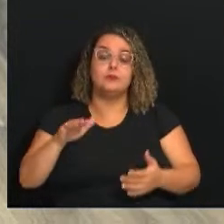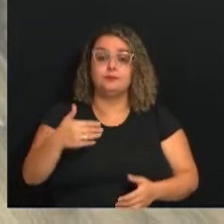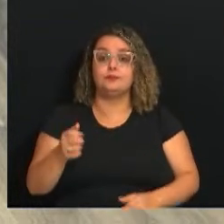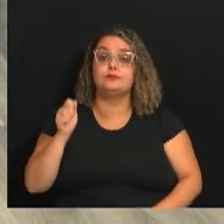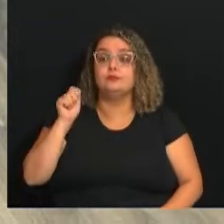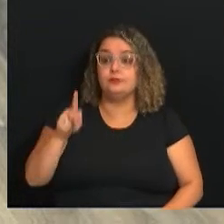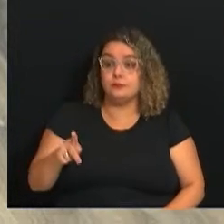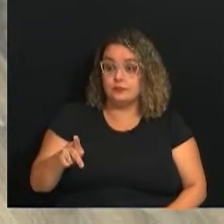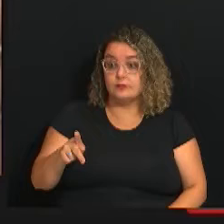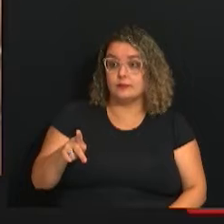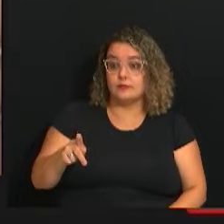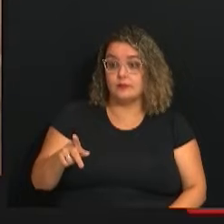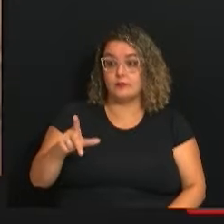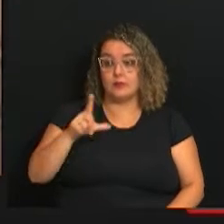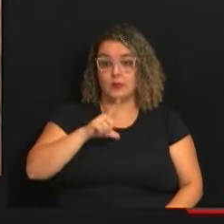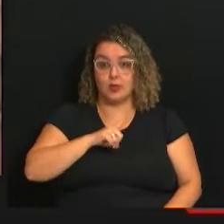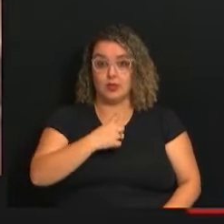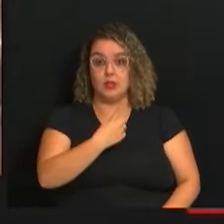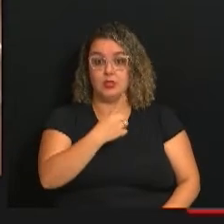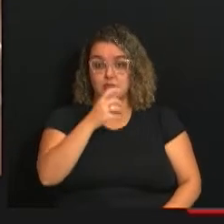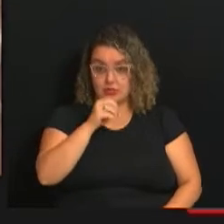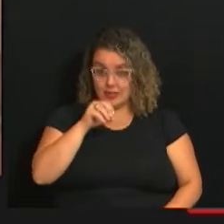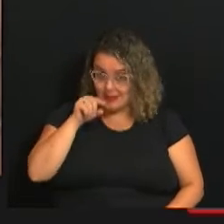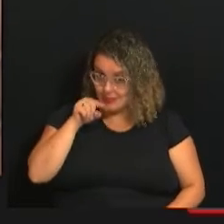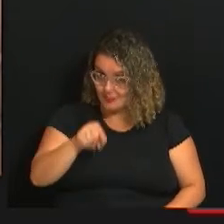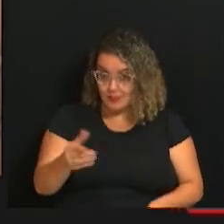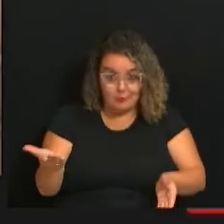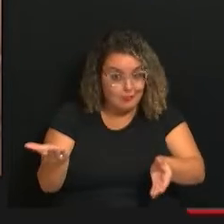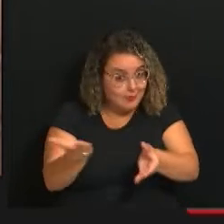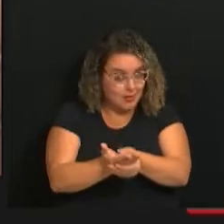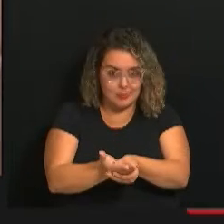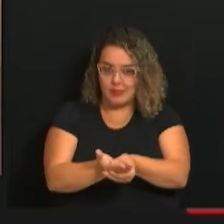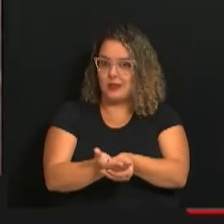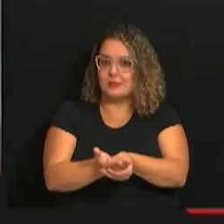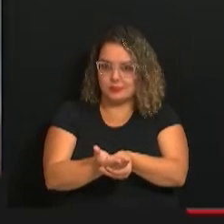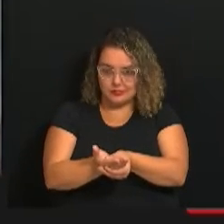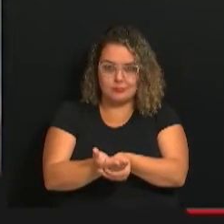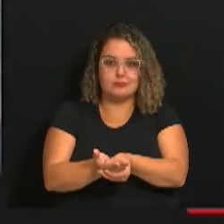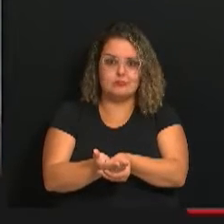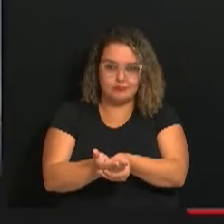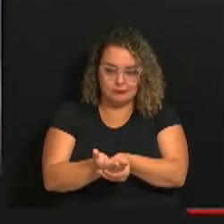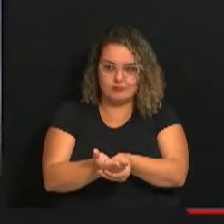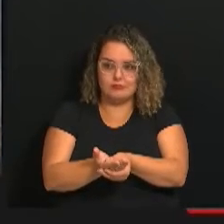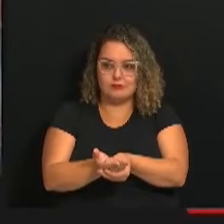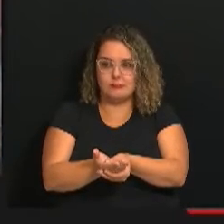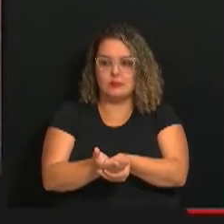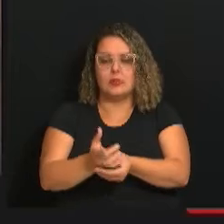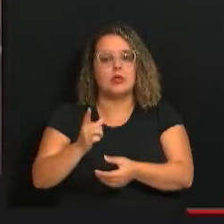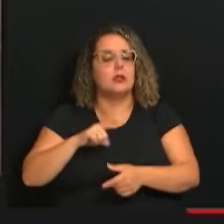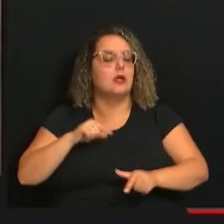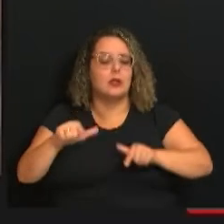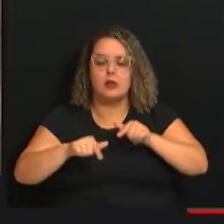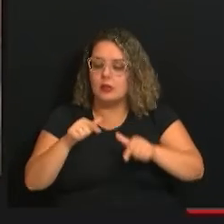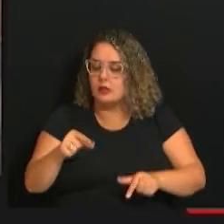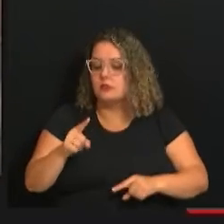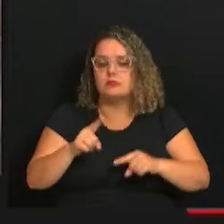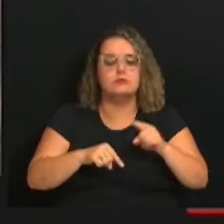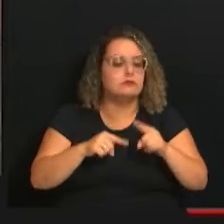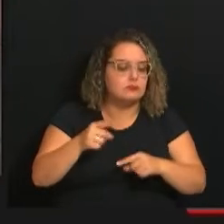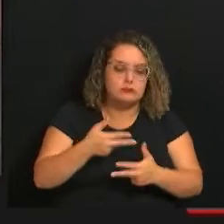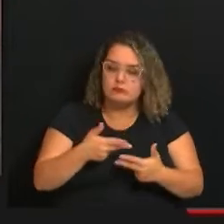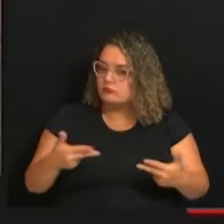trabalhar numa cidade que não tinha um hotel decente, uma pousada para ele viver. Eu